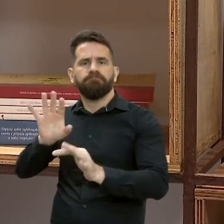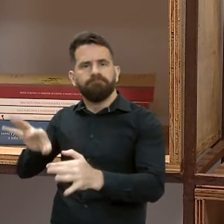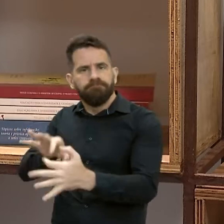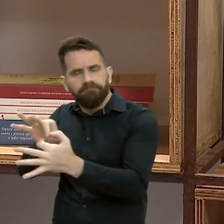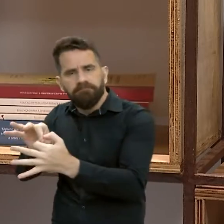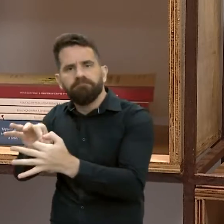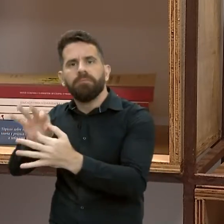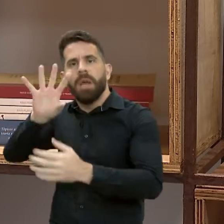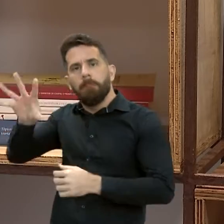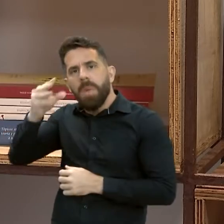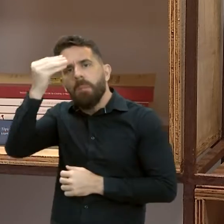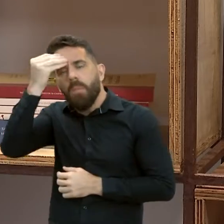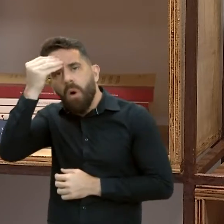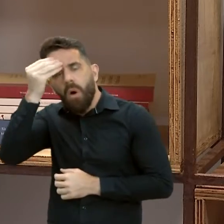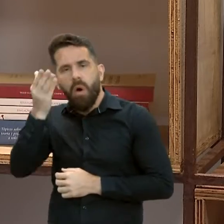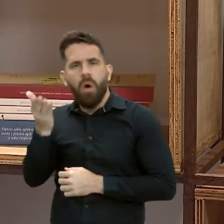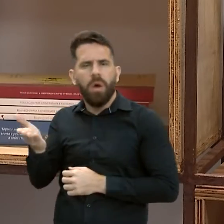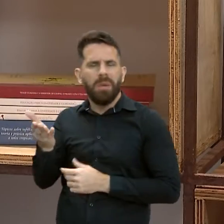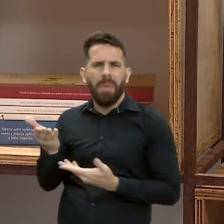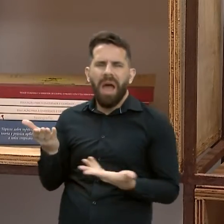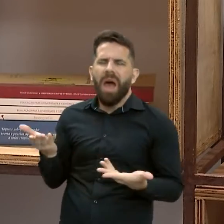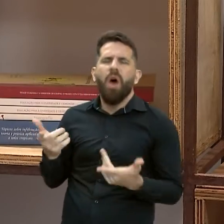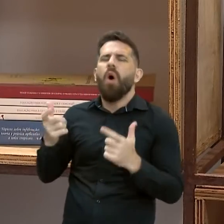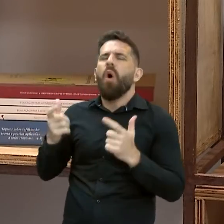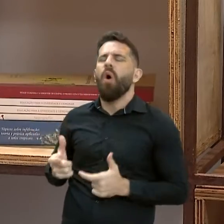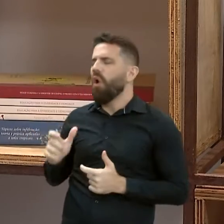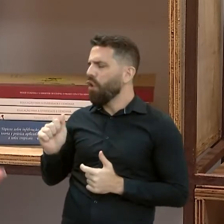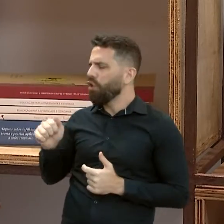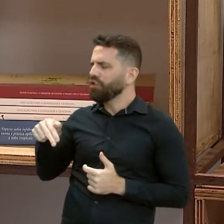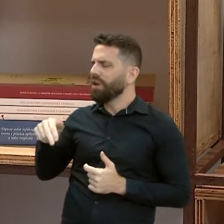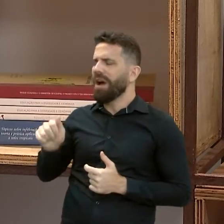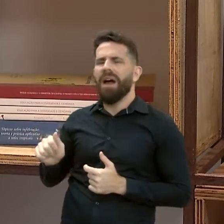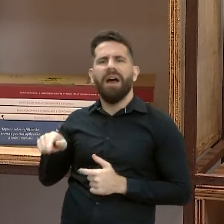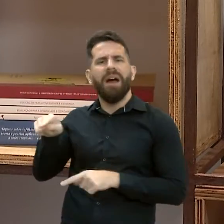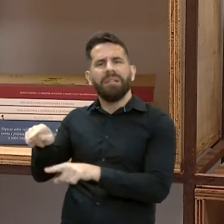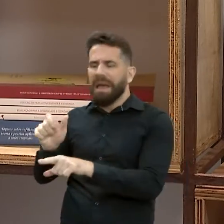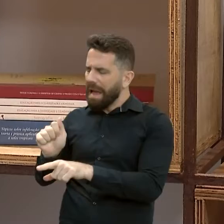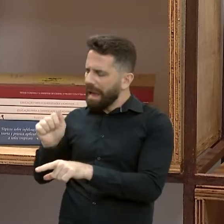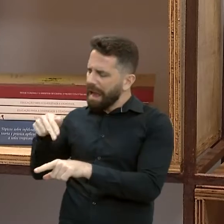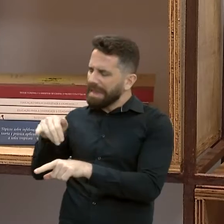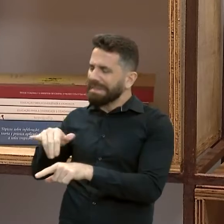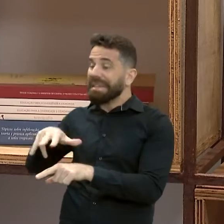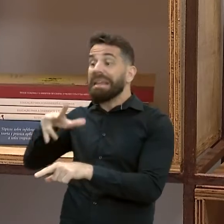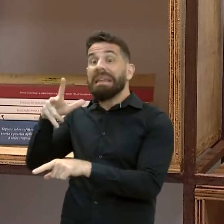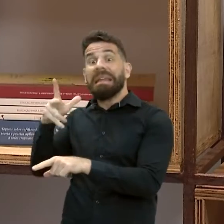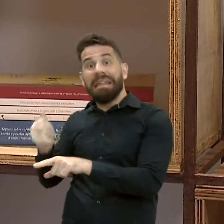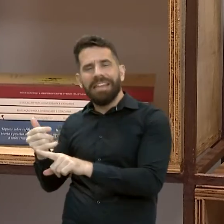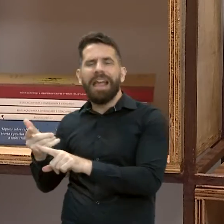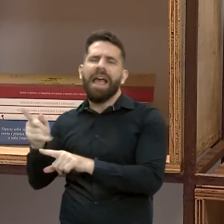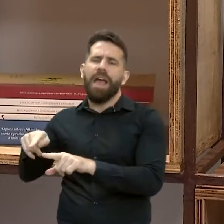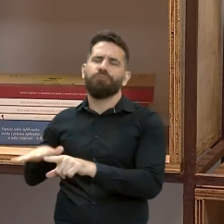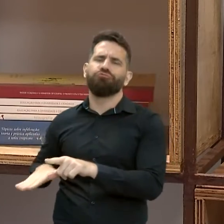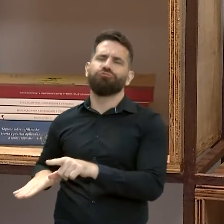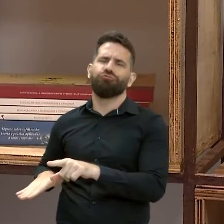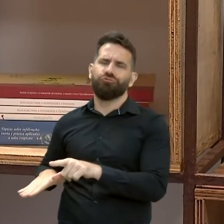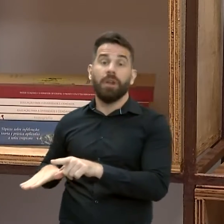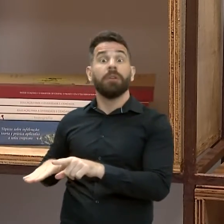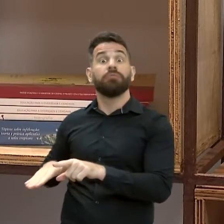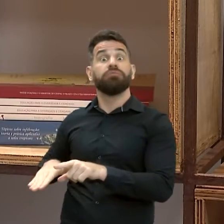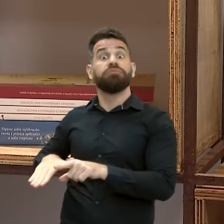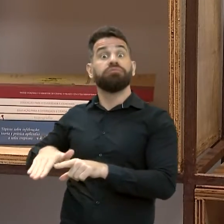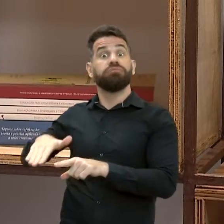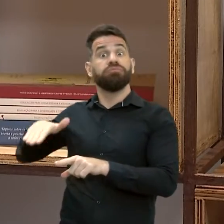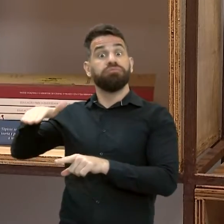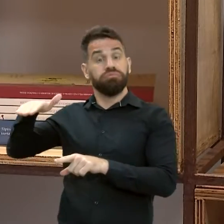encontrar a Aninha, né? Quem foi Aninha? Então, Aninha, Ana Lins dos Guimarães Peixoto, Bretas depois vem com o marido, né? Ana Lins